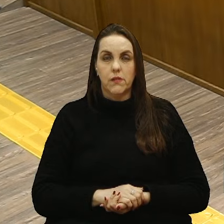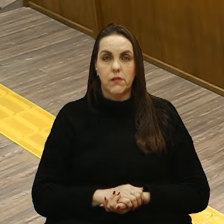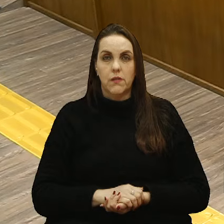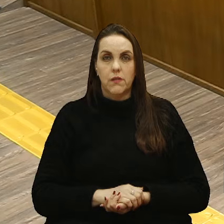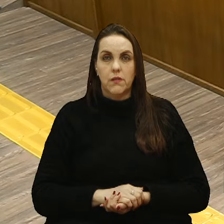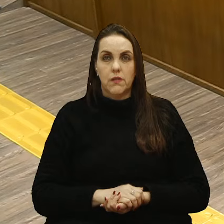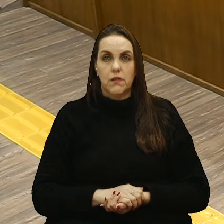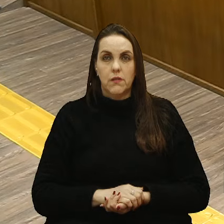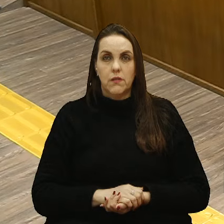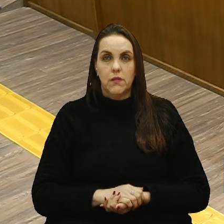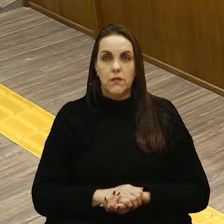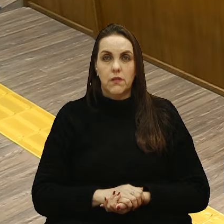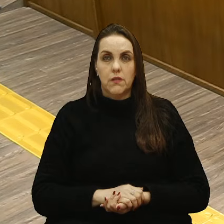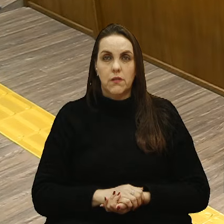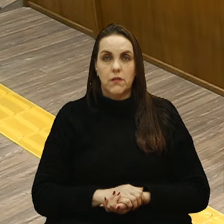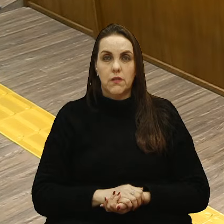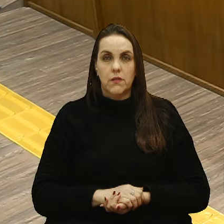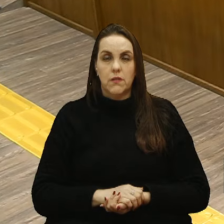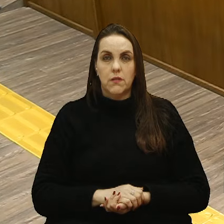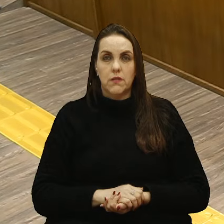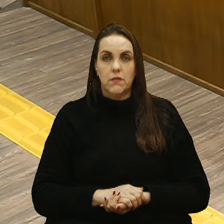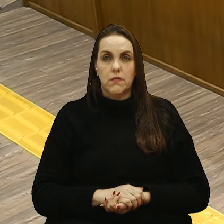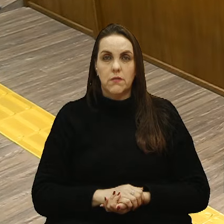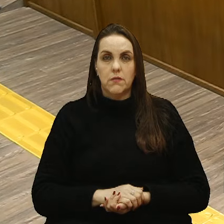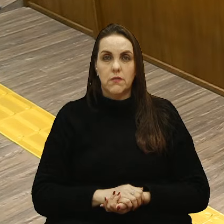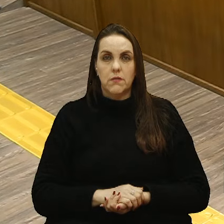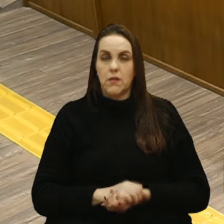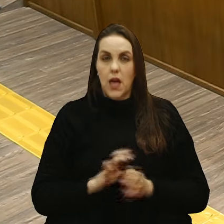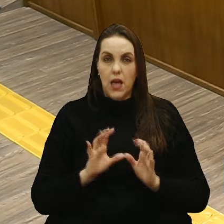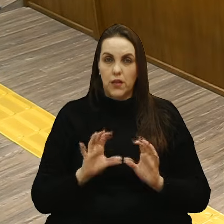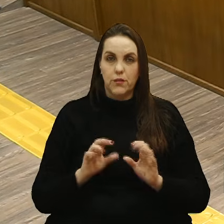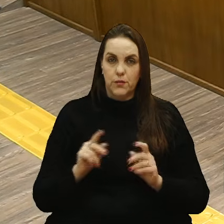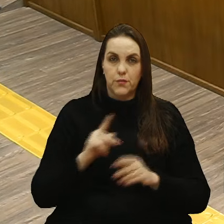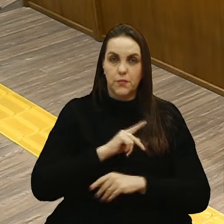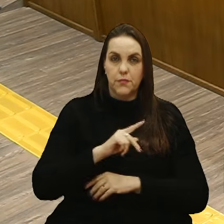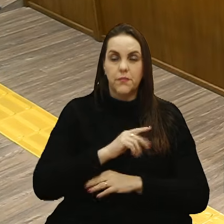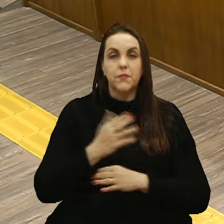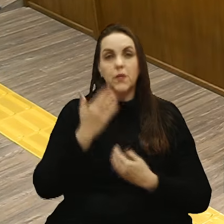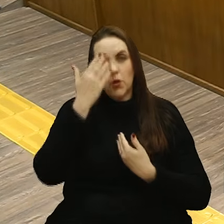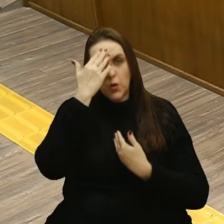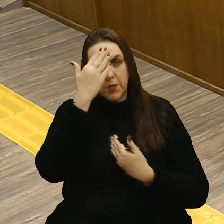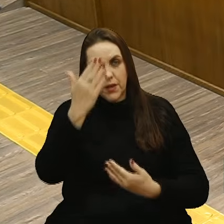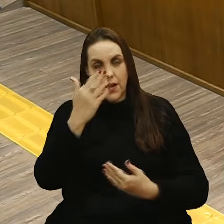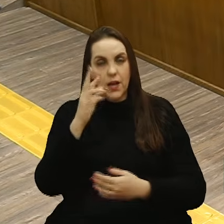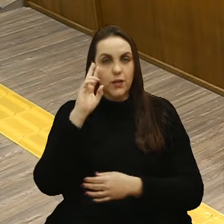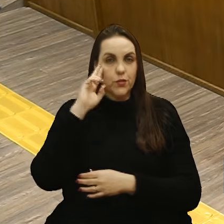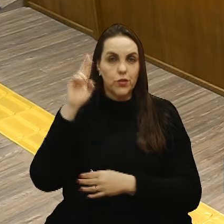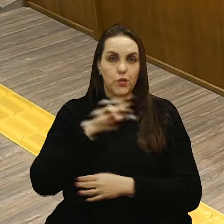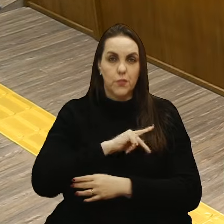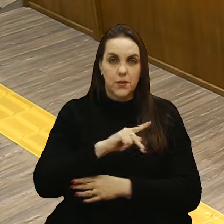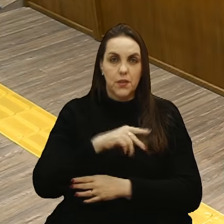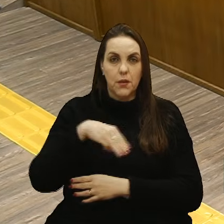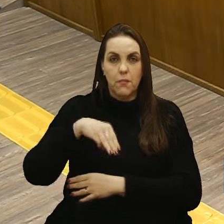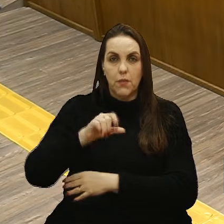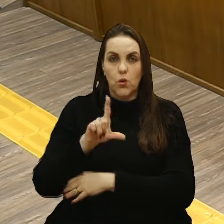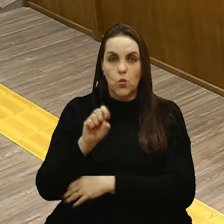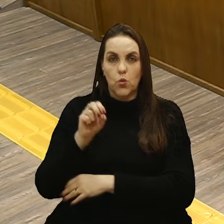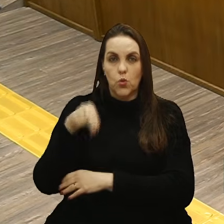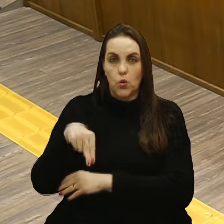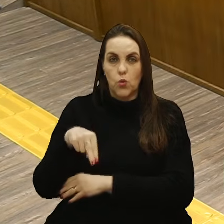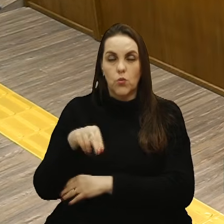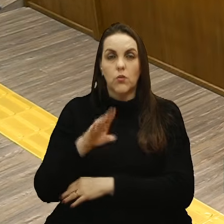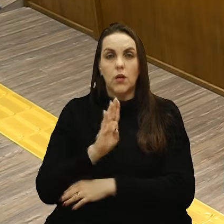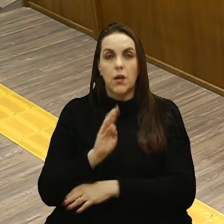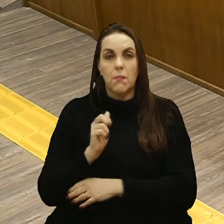Era isso aí, meu presidente. Obrigado, diretor-presidente Milton Balbinotti, ao Barcarolo